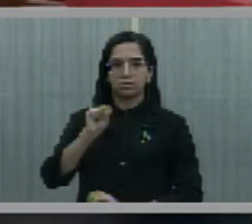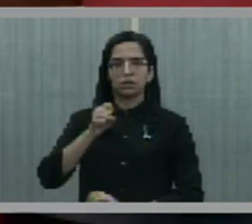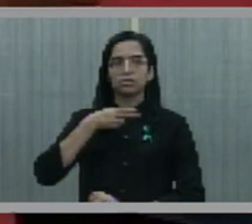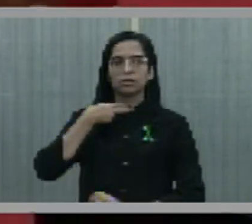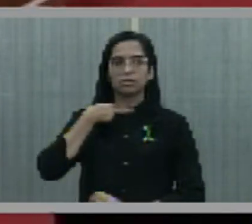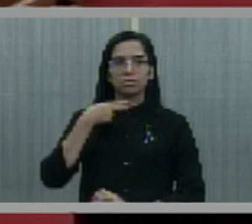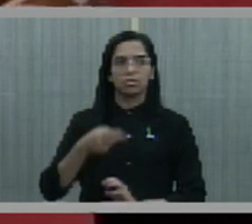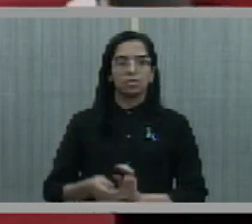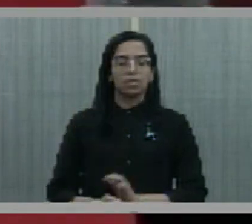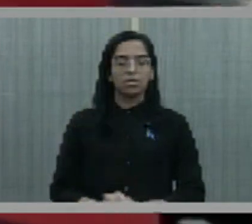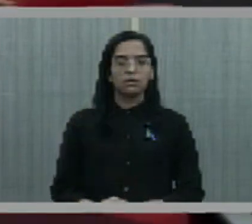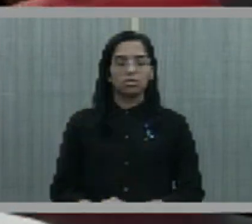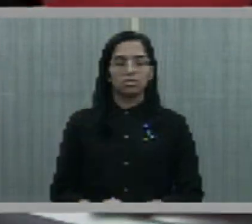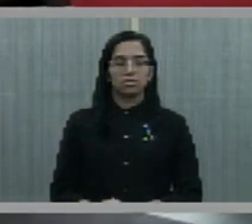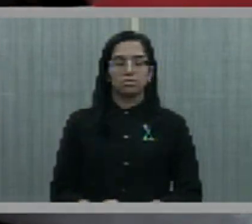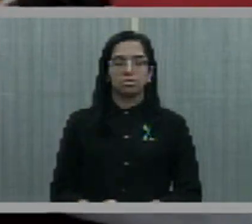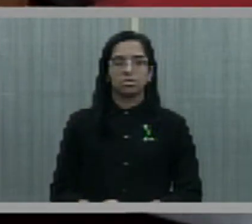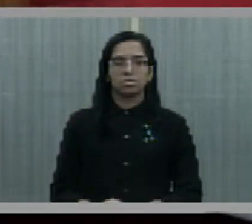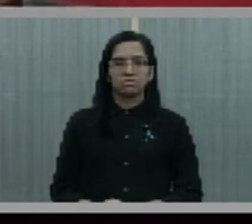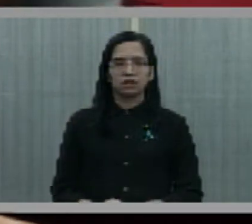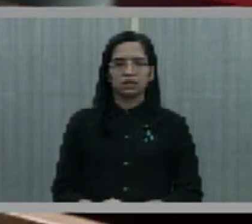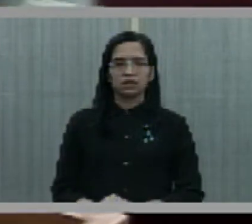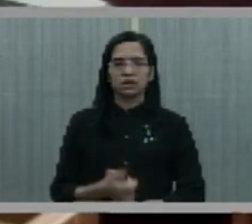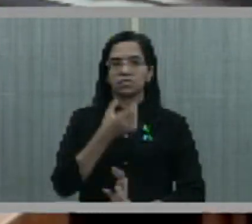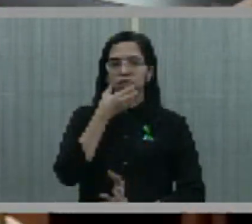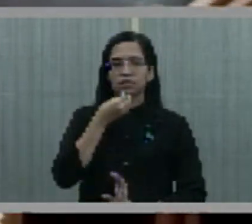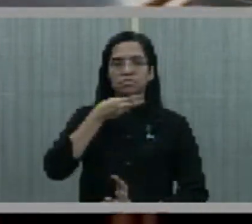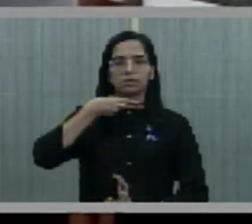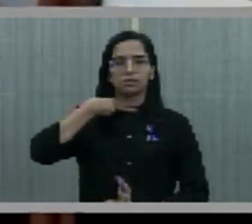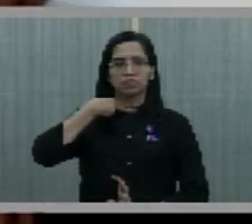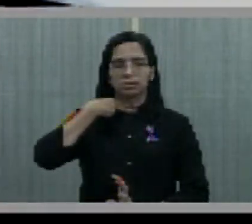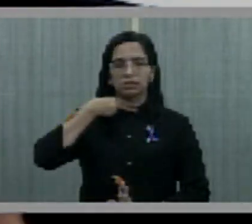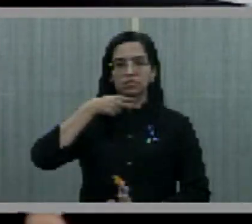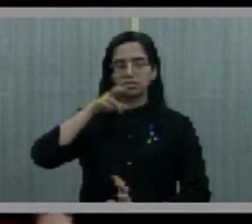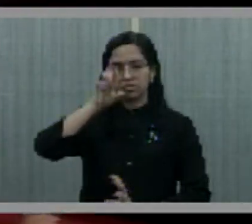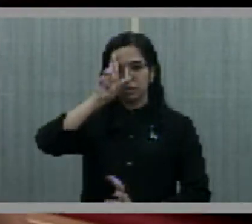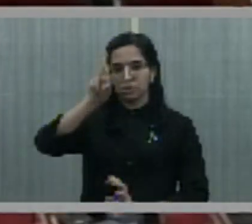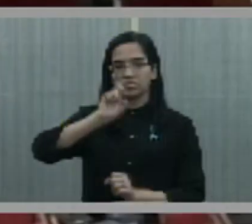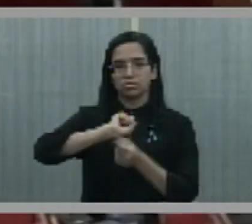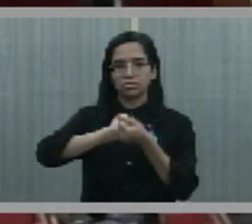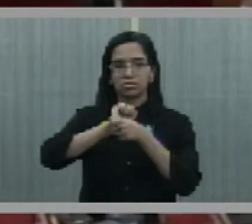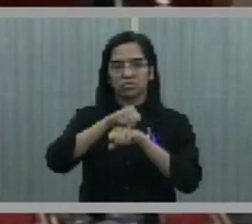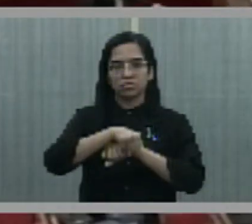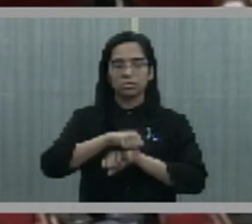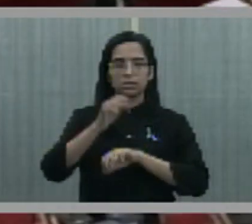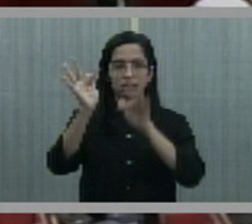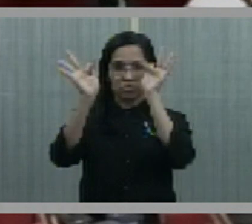O padre Anderson Fábio, reitor do Seminário de Filosofia.